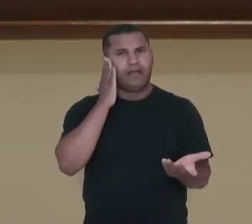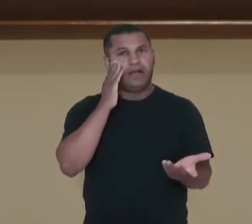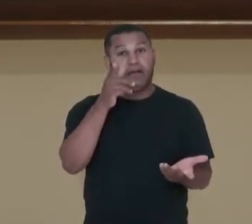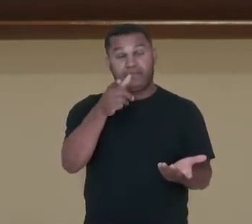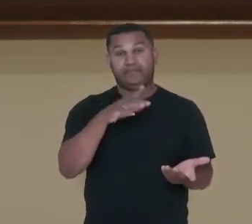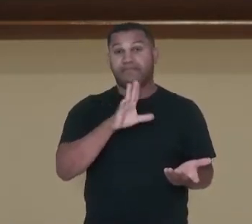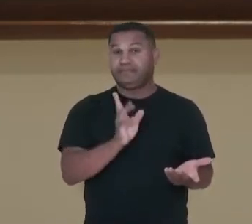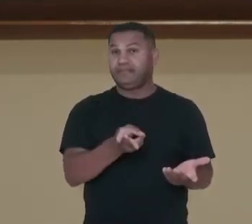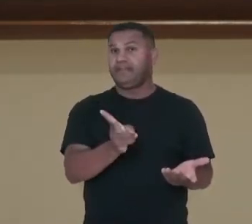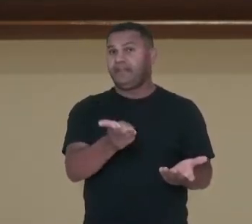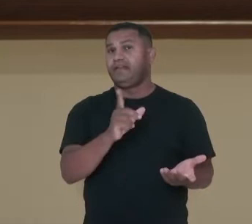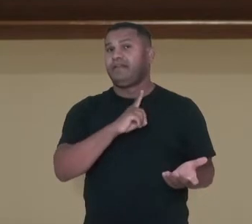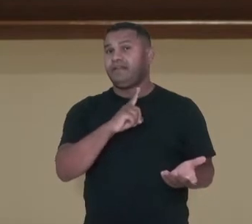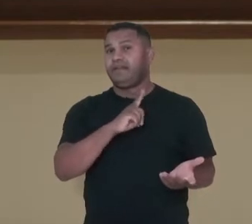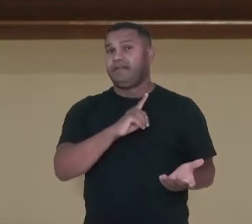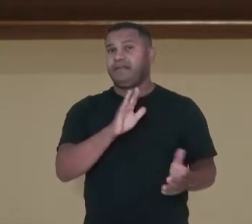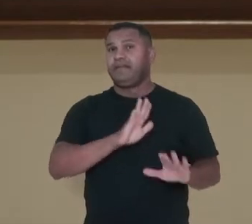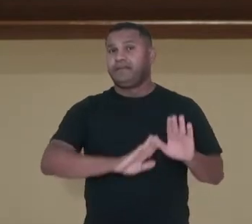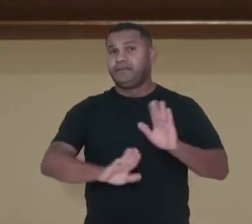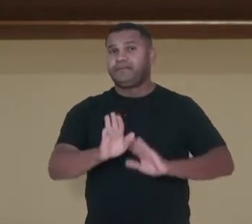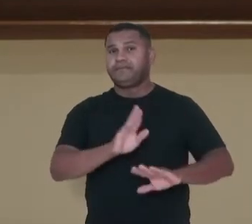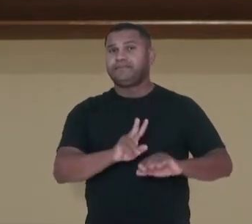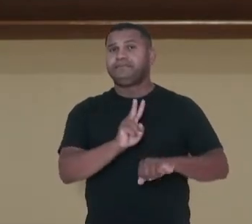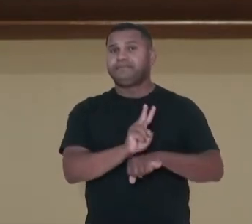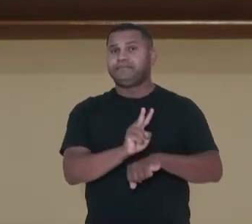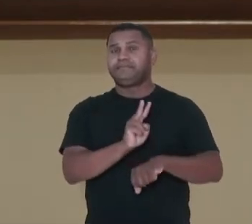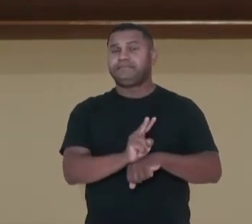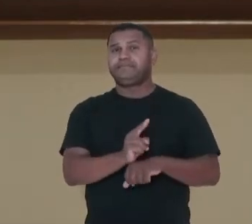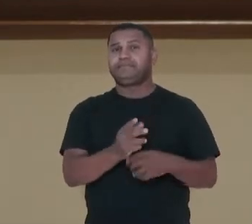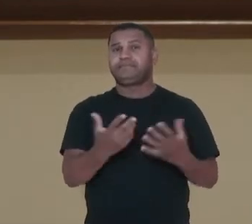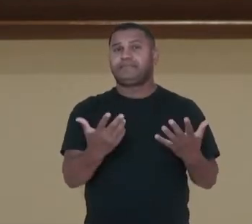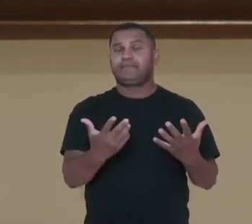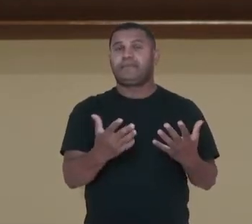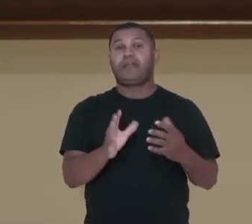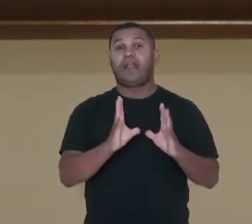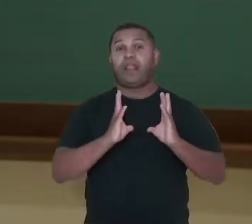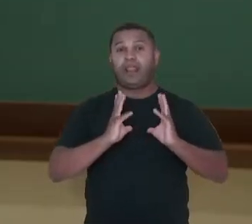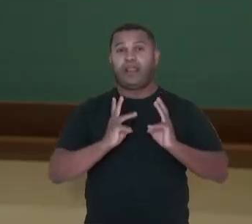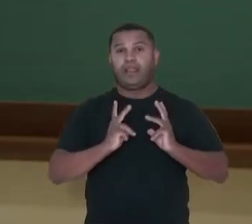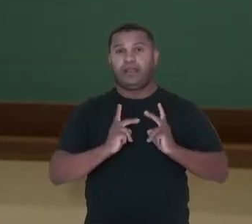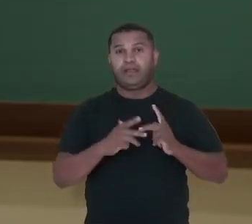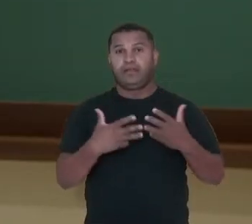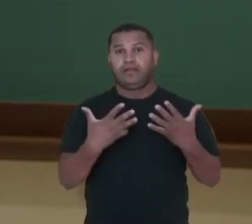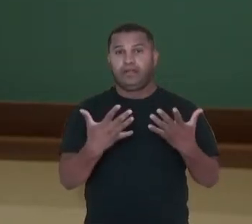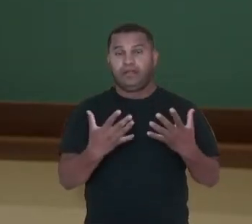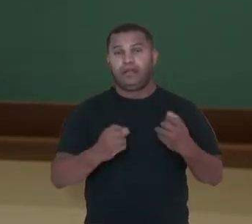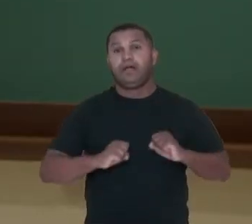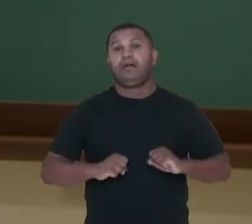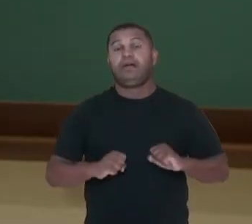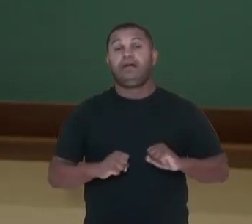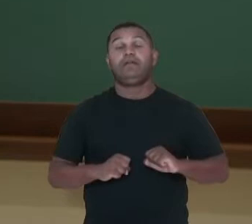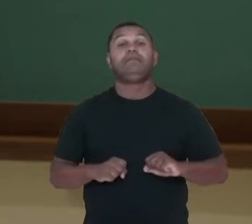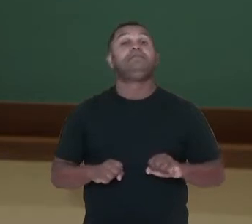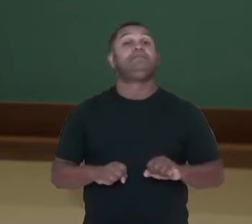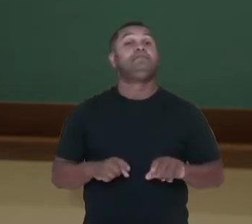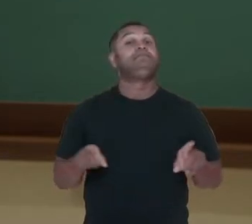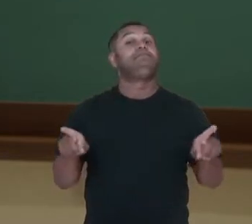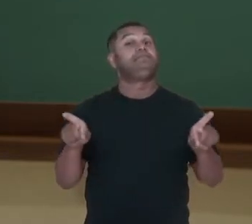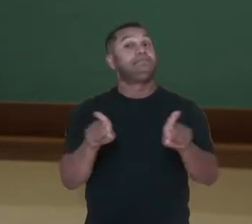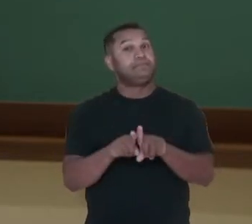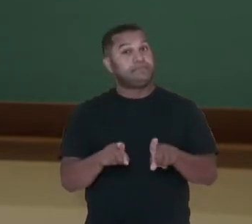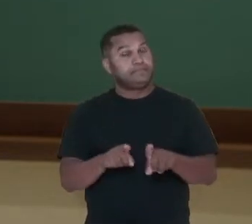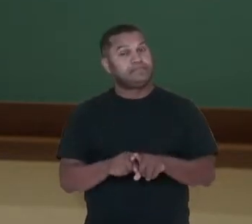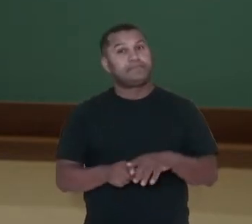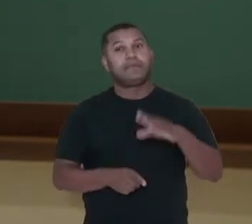todo você está cuidando aí da higiene das suas mãos. Assim também como eu tenho certeza que você ajuda